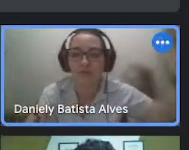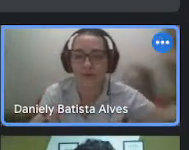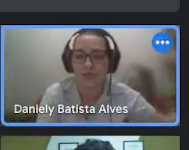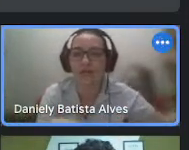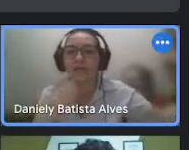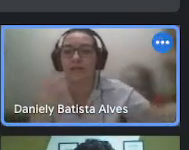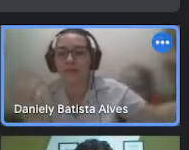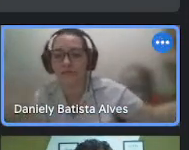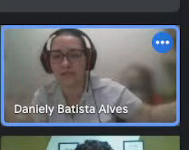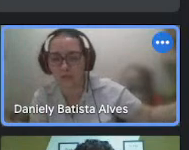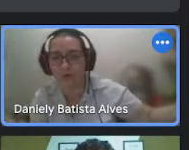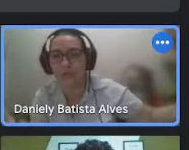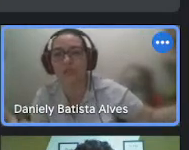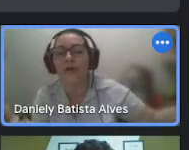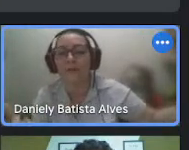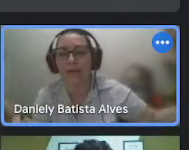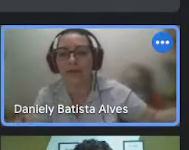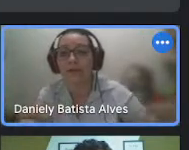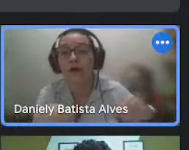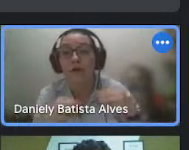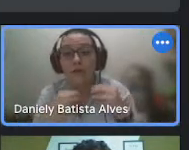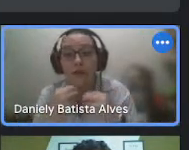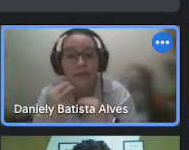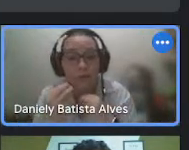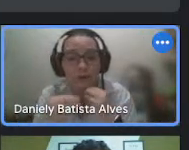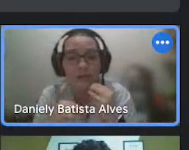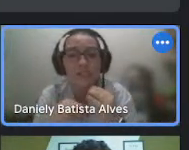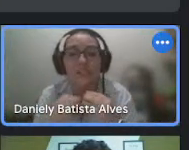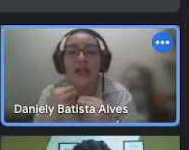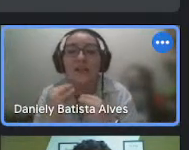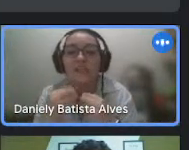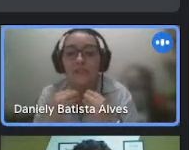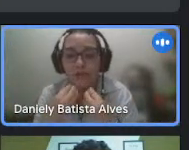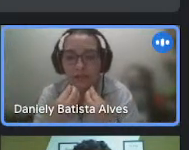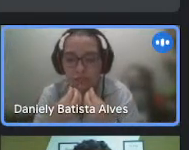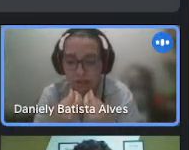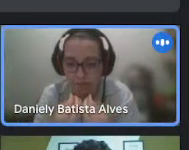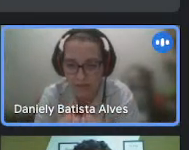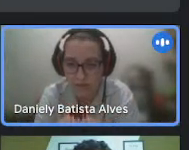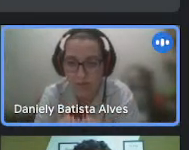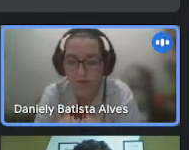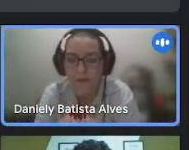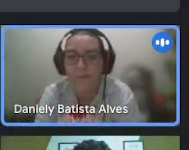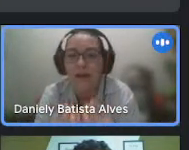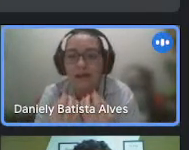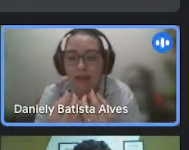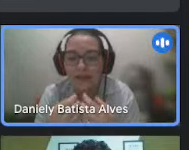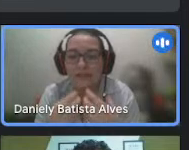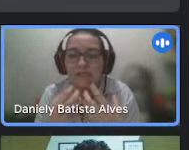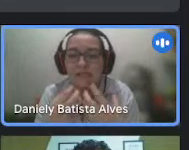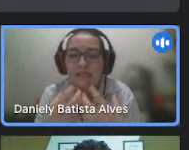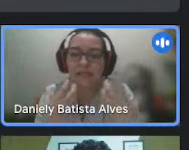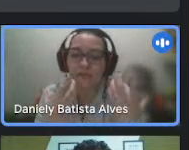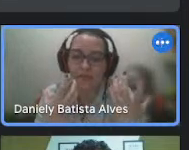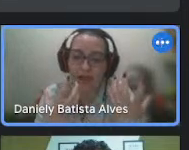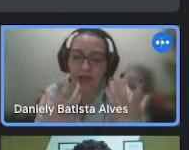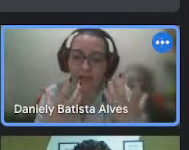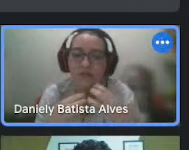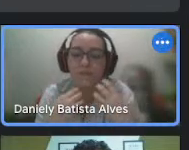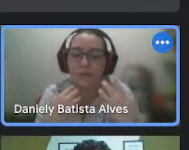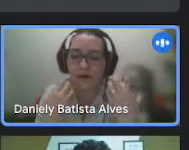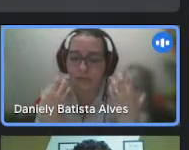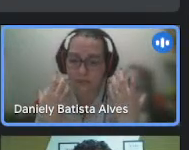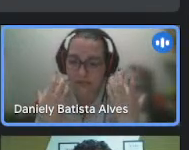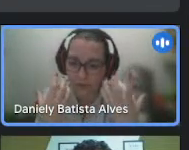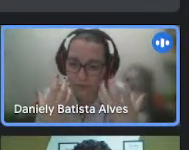faça o projeto e depois execute, né? Então, é importante que haja esse planejamento para que aí sim as atividades,